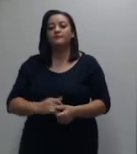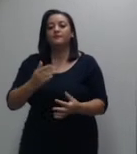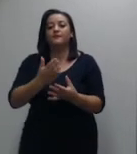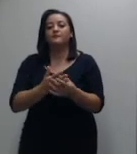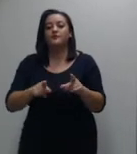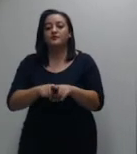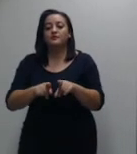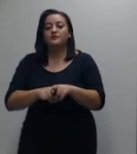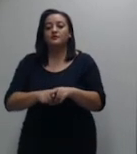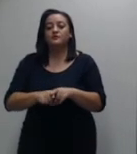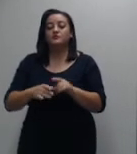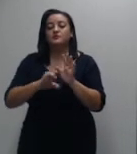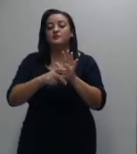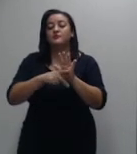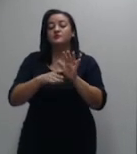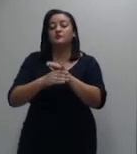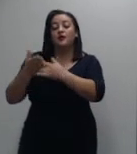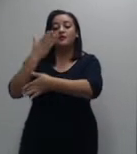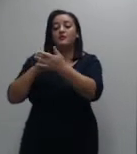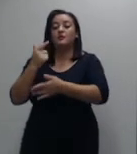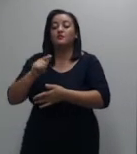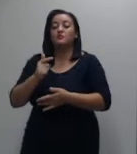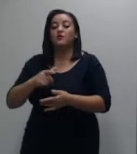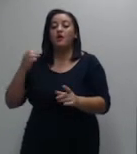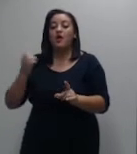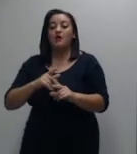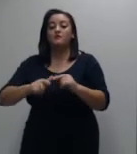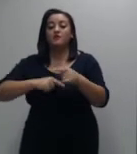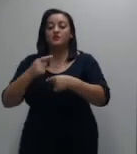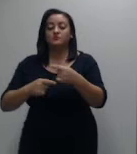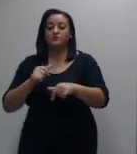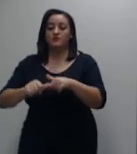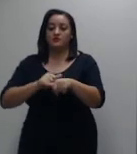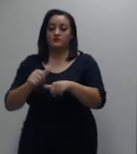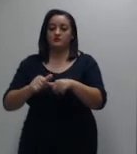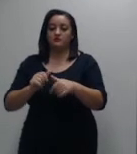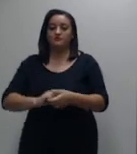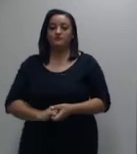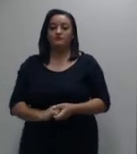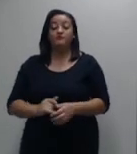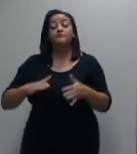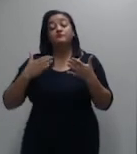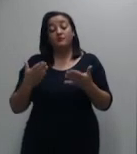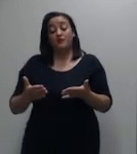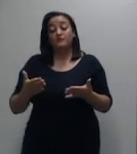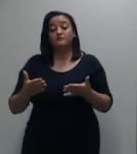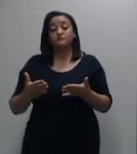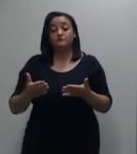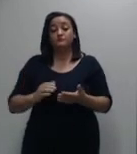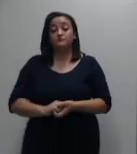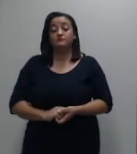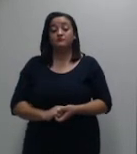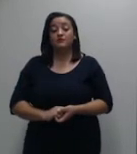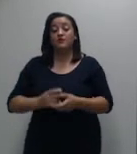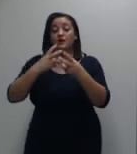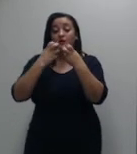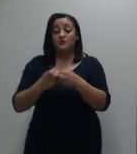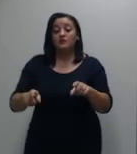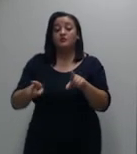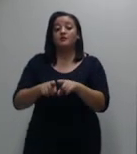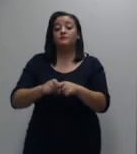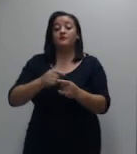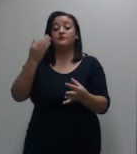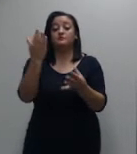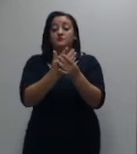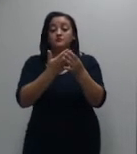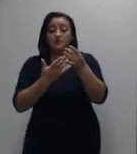CPC anterior não possuem efeito suspensivo Ok leve assim aquele que esse reconhecendo que os embargos